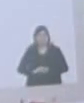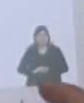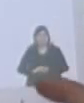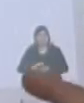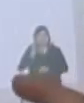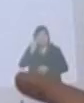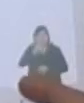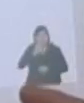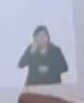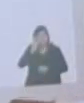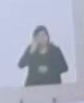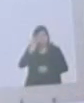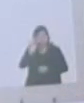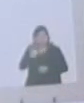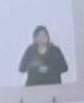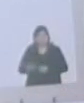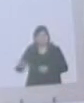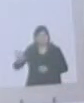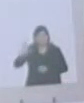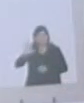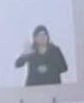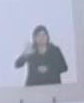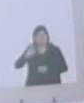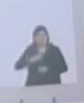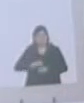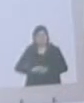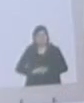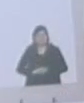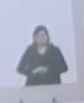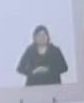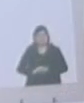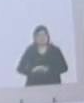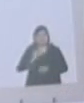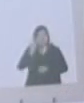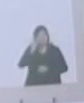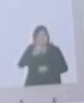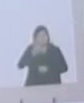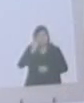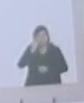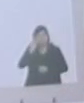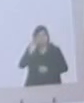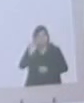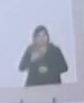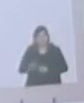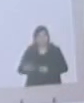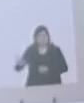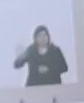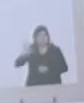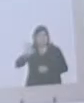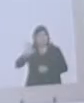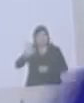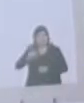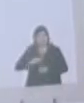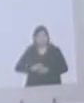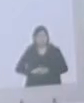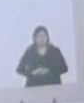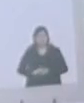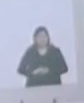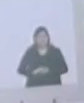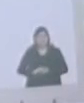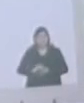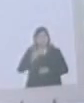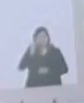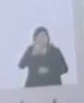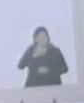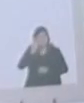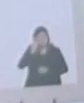aplicativo é um sistema muito tranquilo muito fácil e pedagógico a pessoa